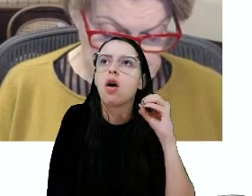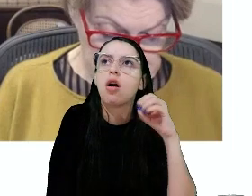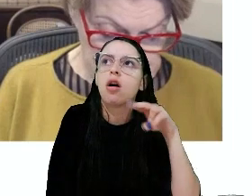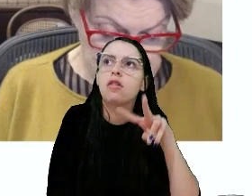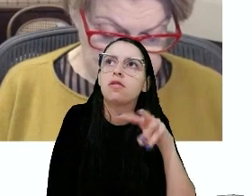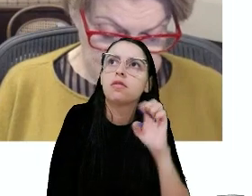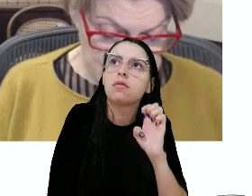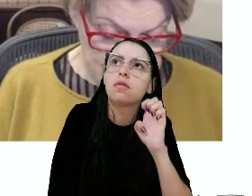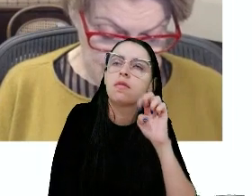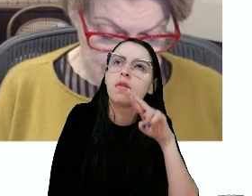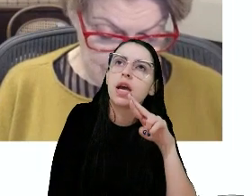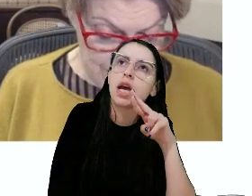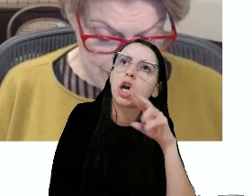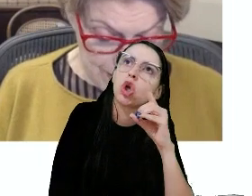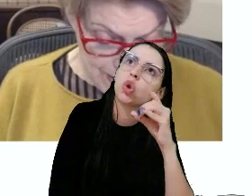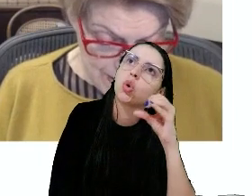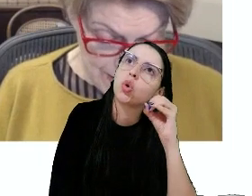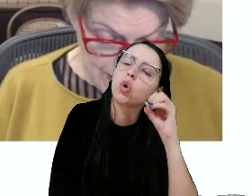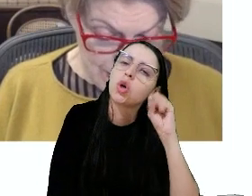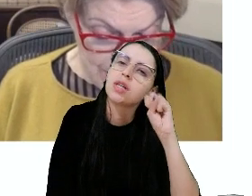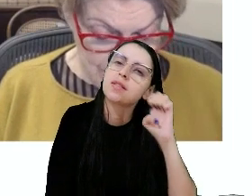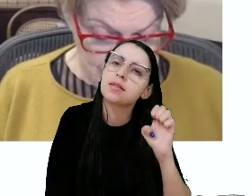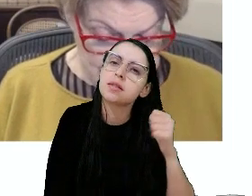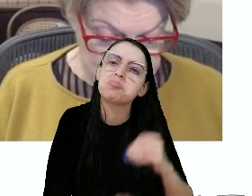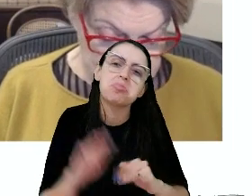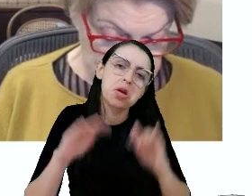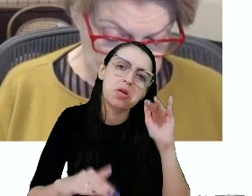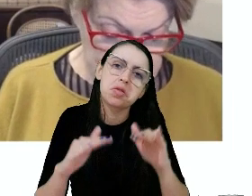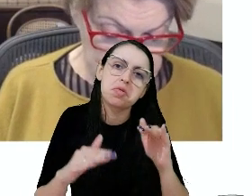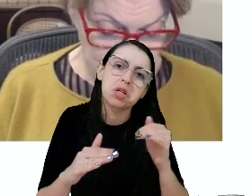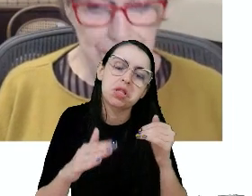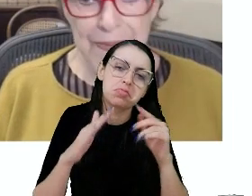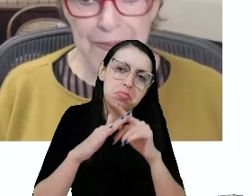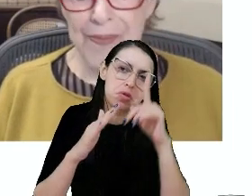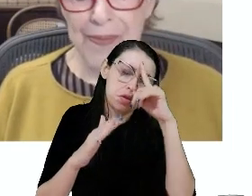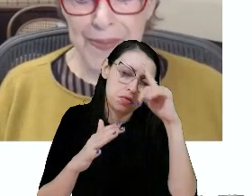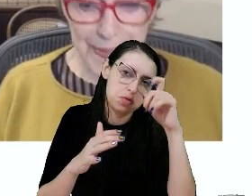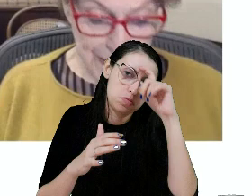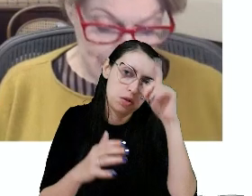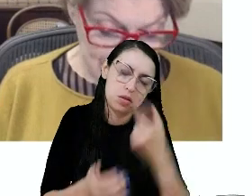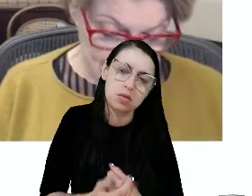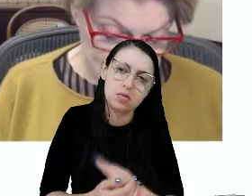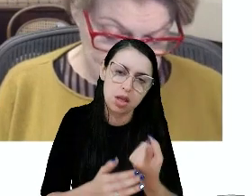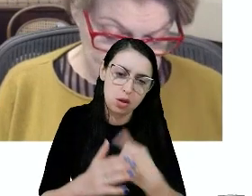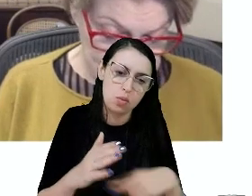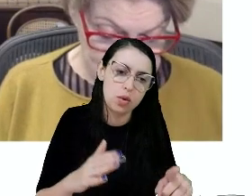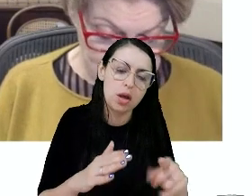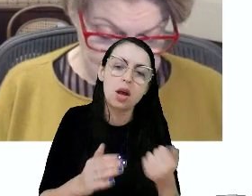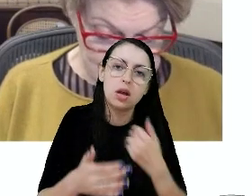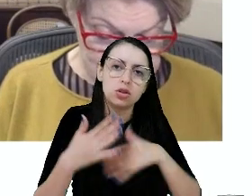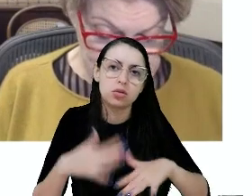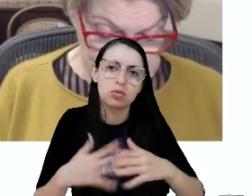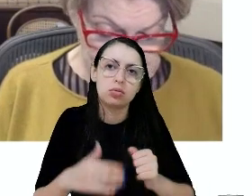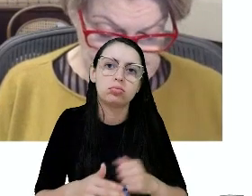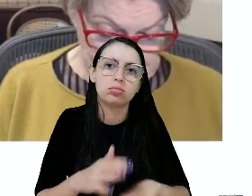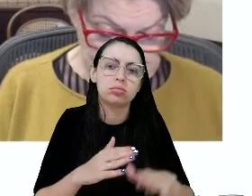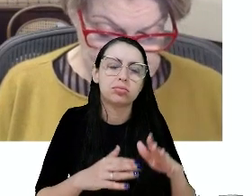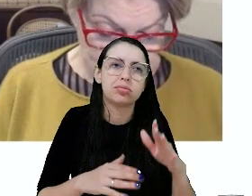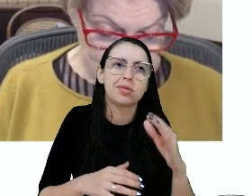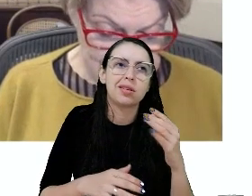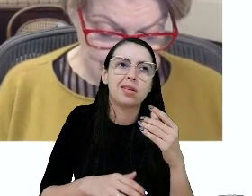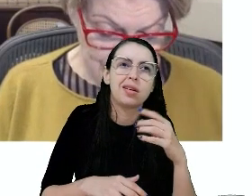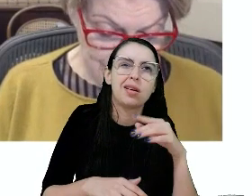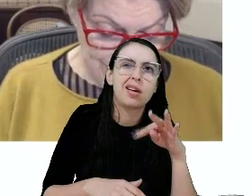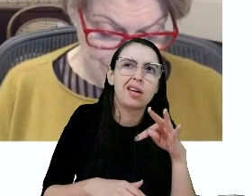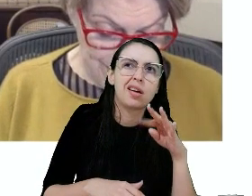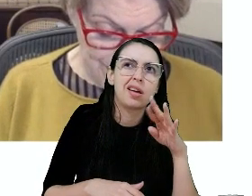overdose, algumas vezes, fui hospitalizado outras vezes, e aí fui para uma casa de recuperação.